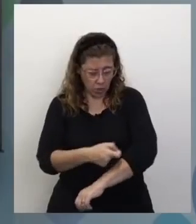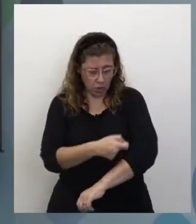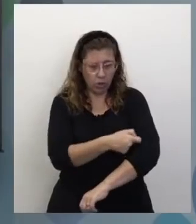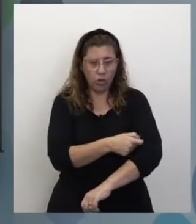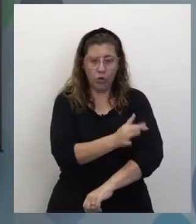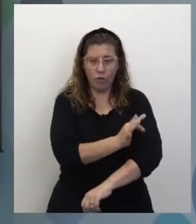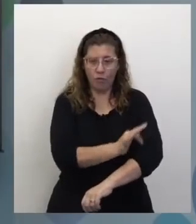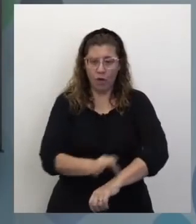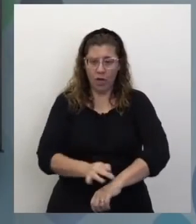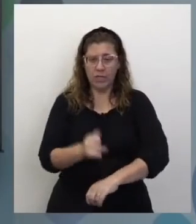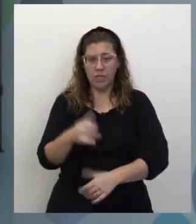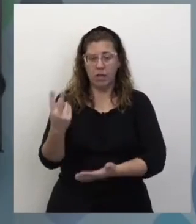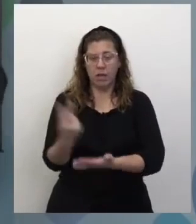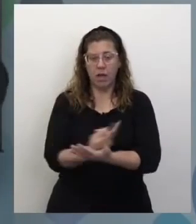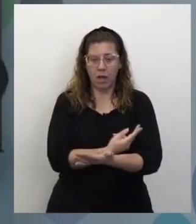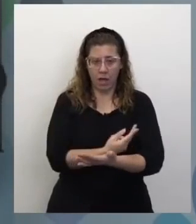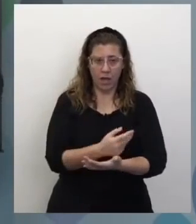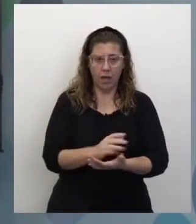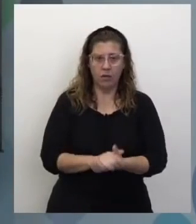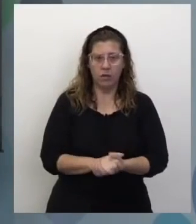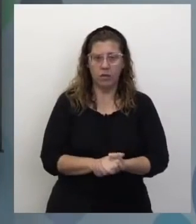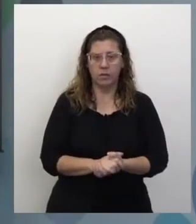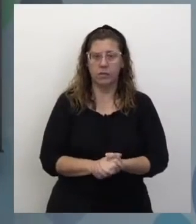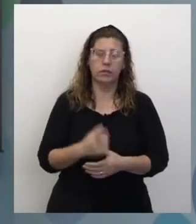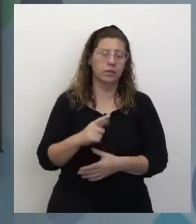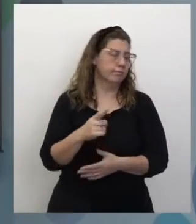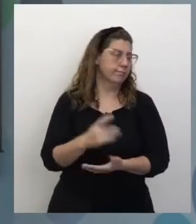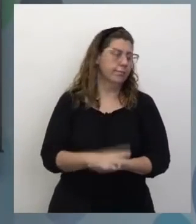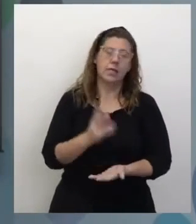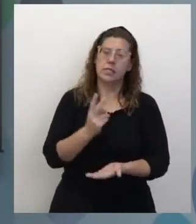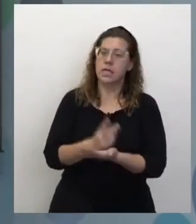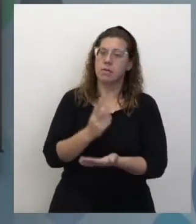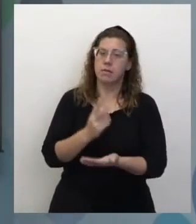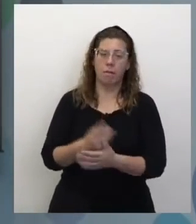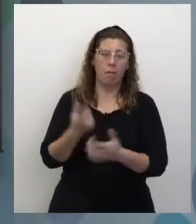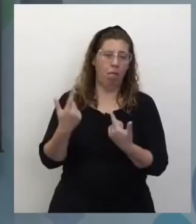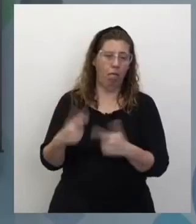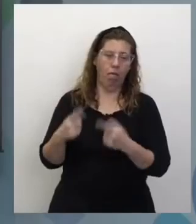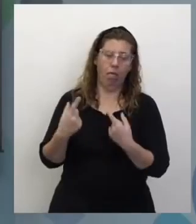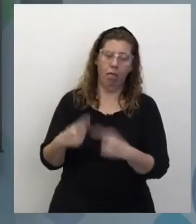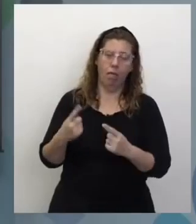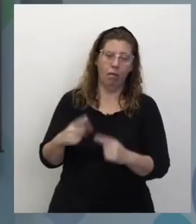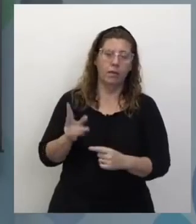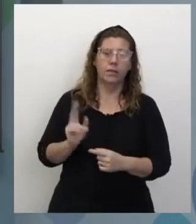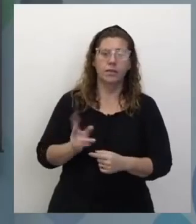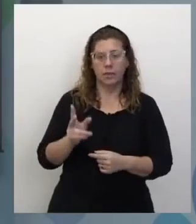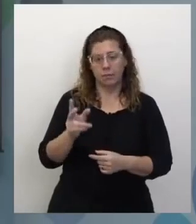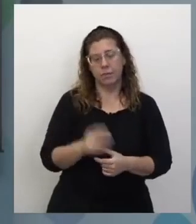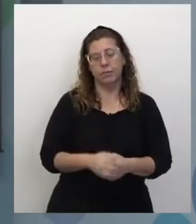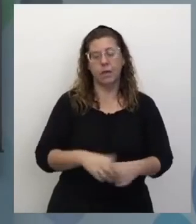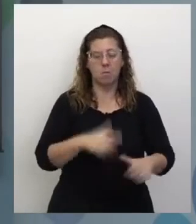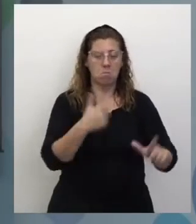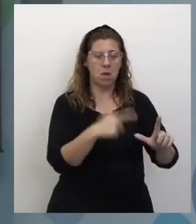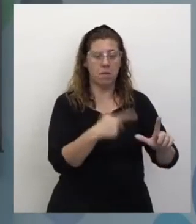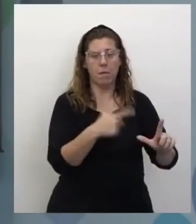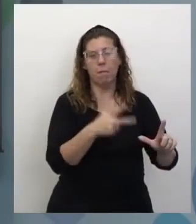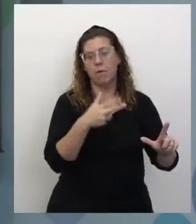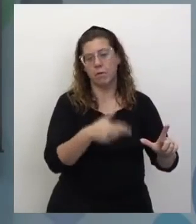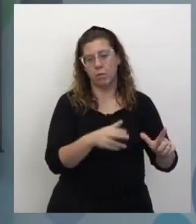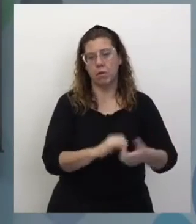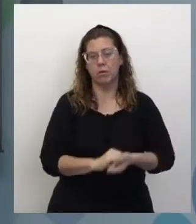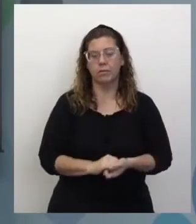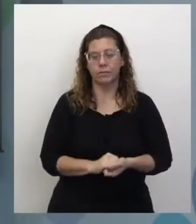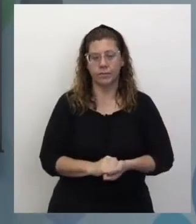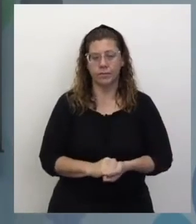arrepender e a frase estiver errada, né? Nada contra, né? Mas se estiver errada ali, é para sempre. Então o meme é a mesma coisa, né? Tem que fazer